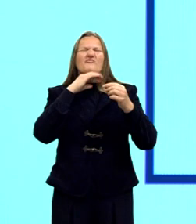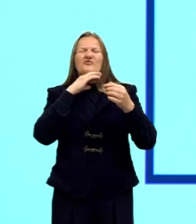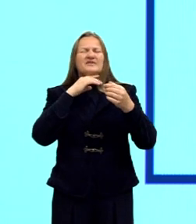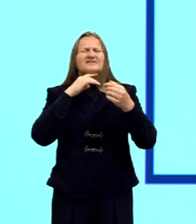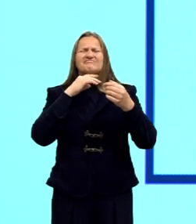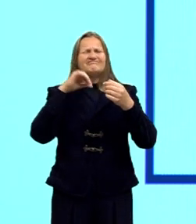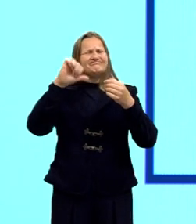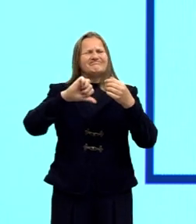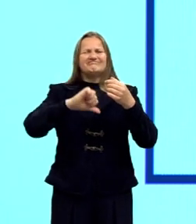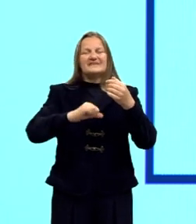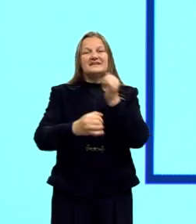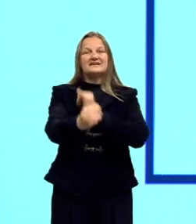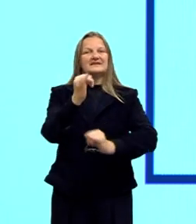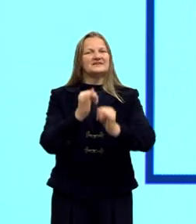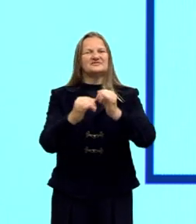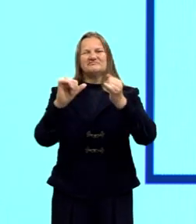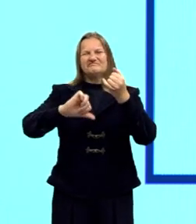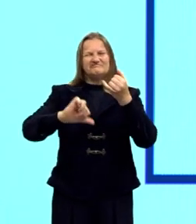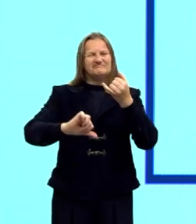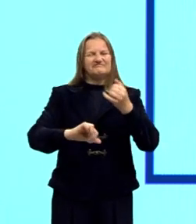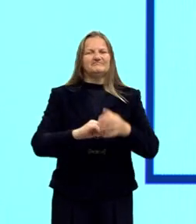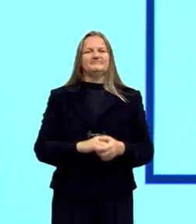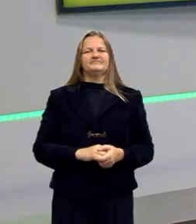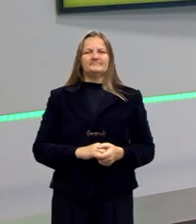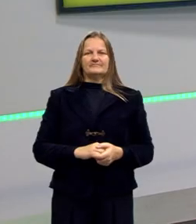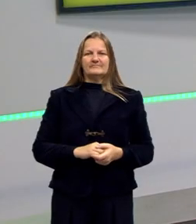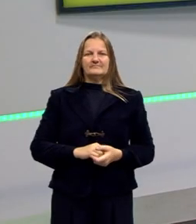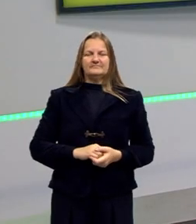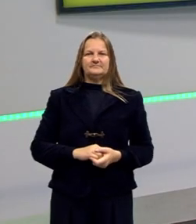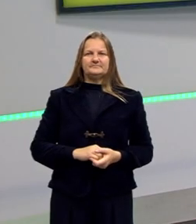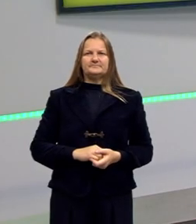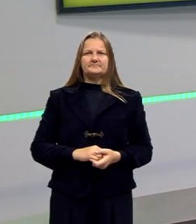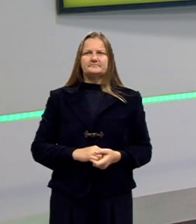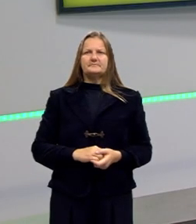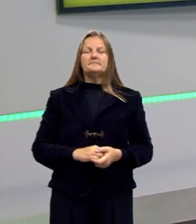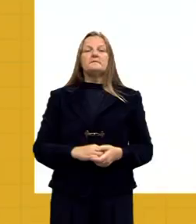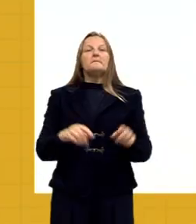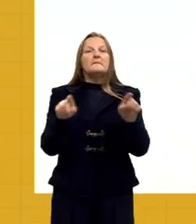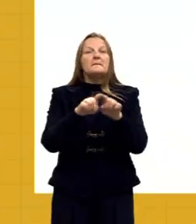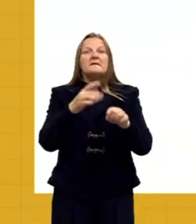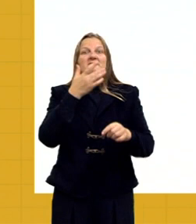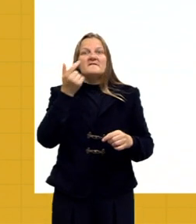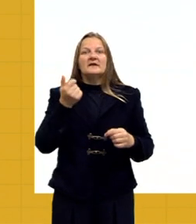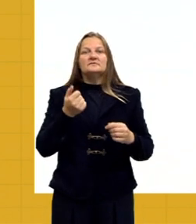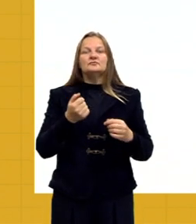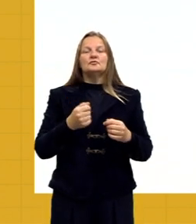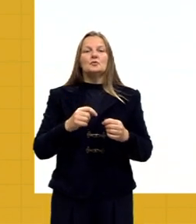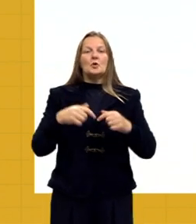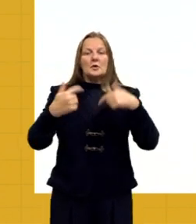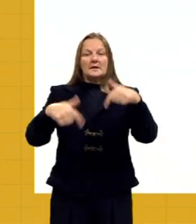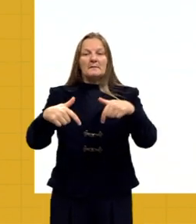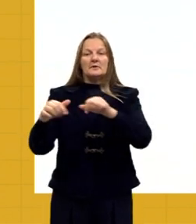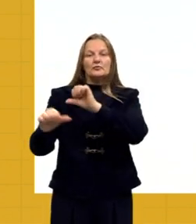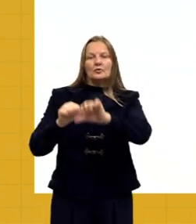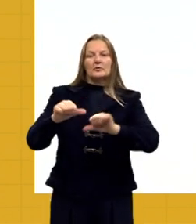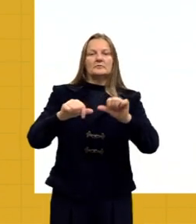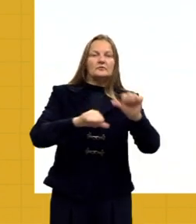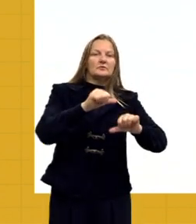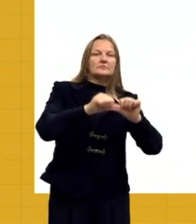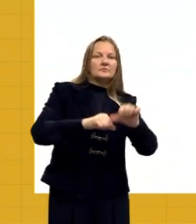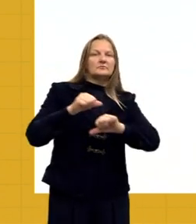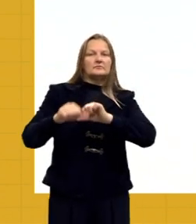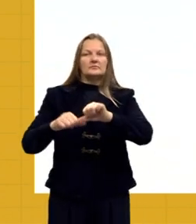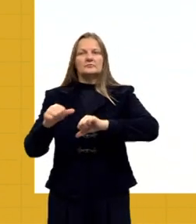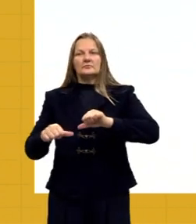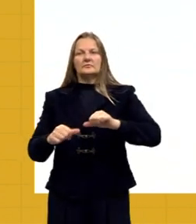qualidade Então tu não vai ter acesso à internet e outra coisa então essa fácil transferência de empregos entre países Isso